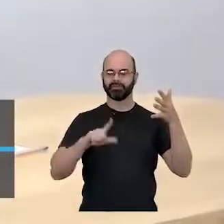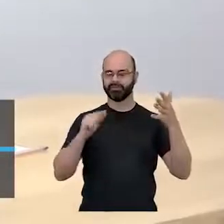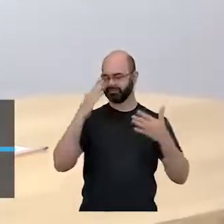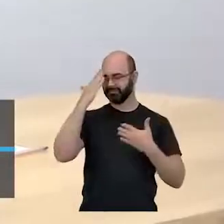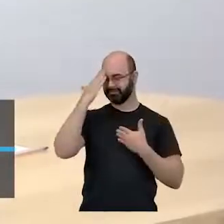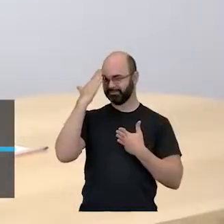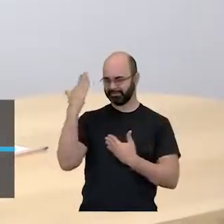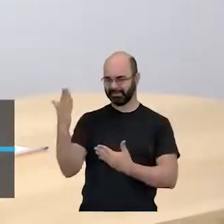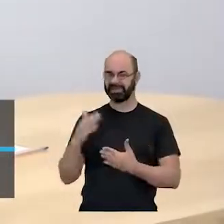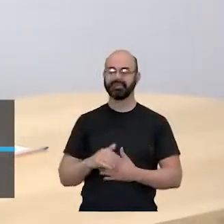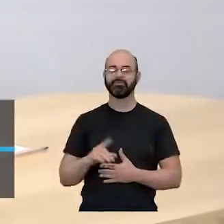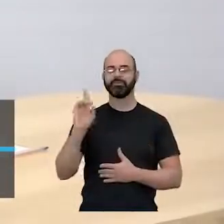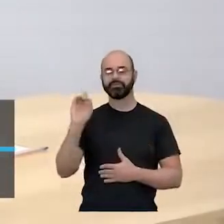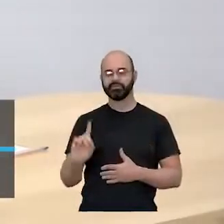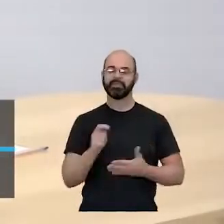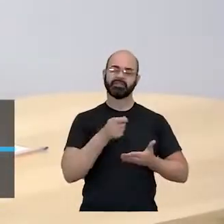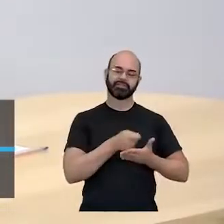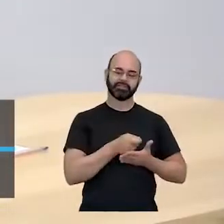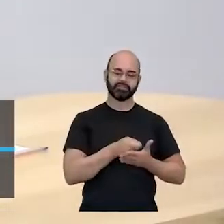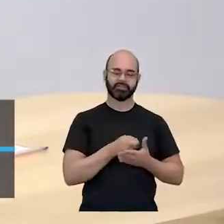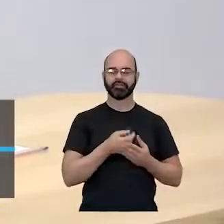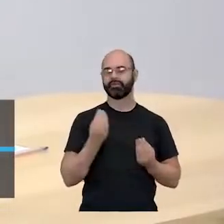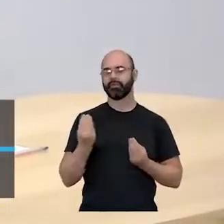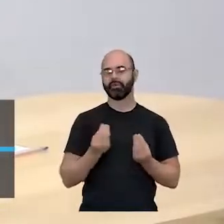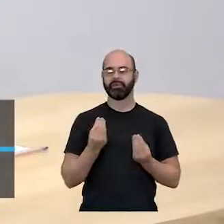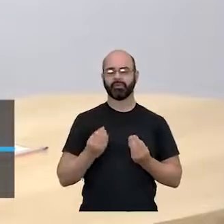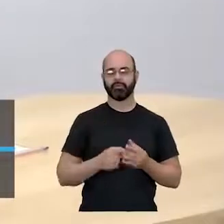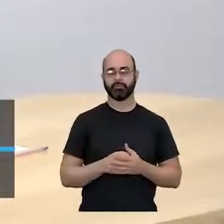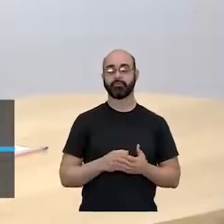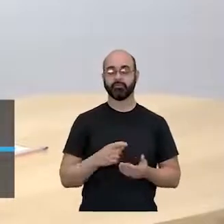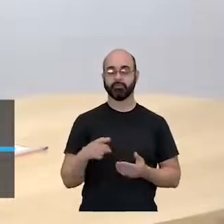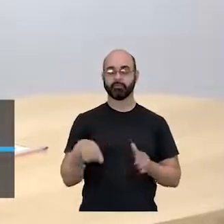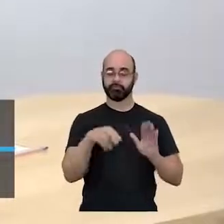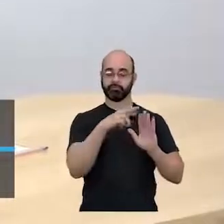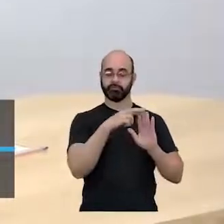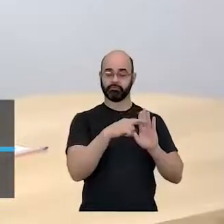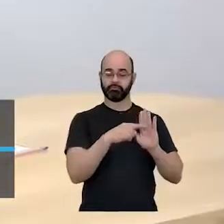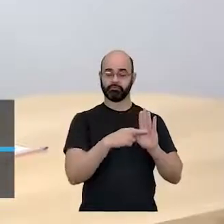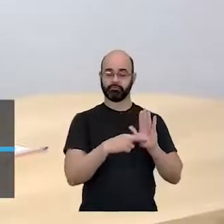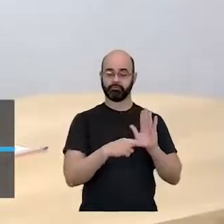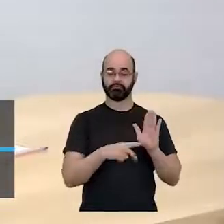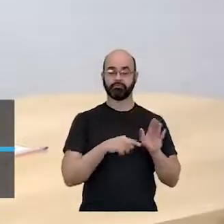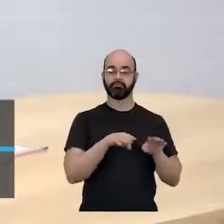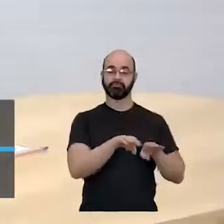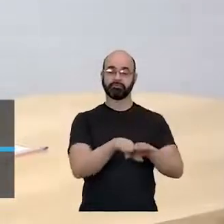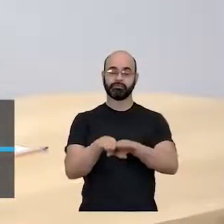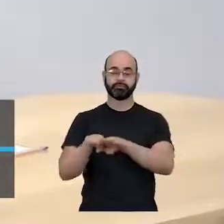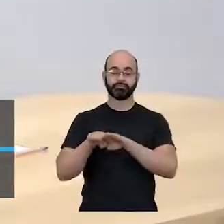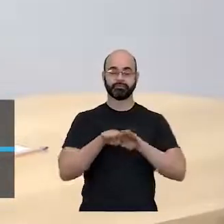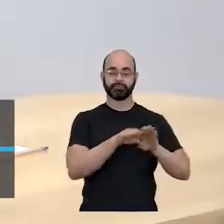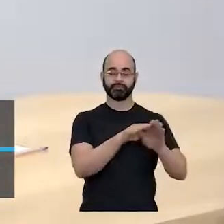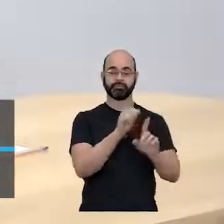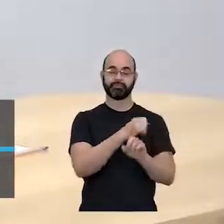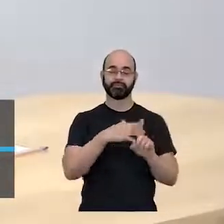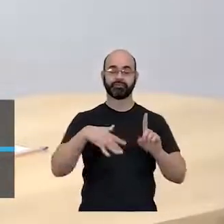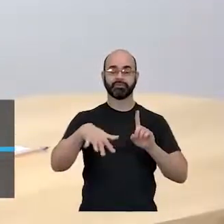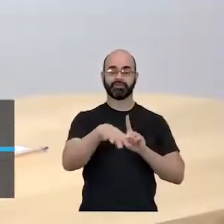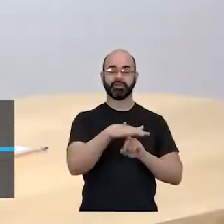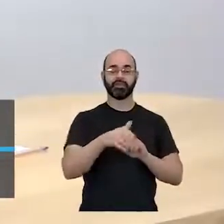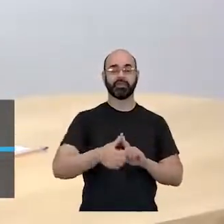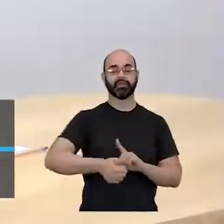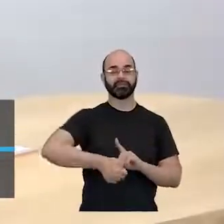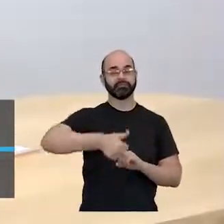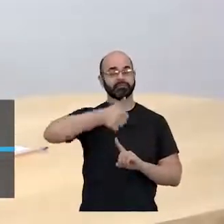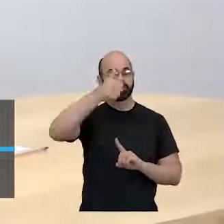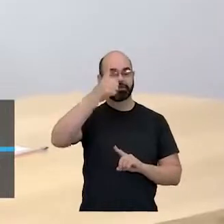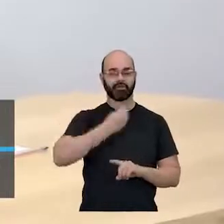Lucas. São normas dadas para melhorar e padronizar a sociedade. Nós temos que ter algumas... Pensa assim, ó. Na